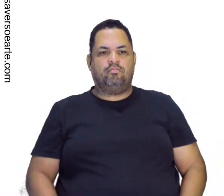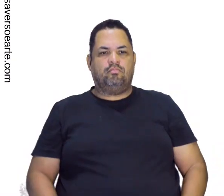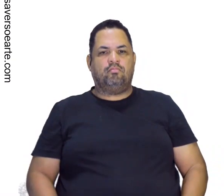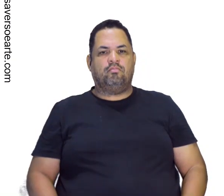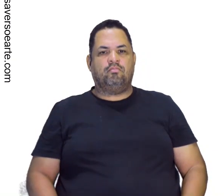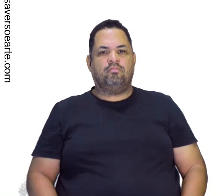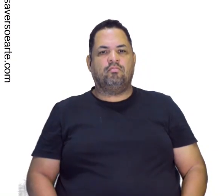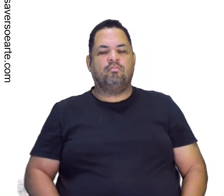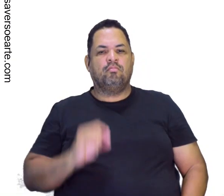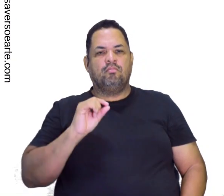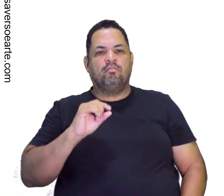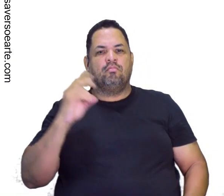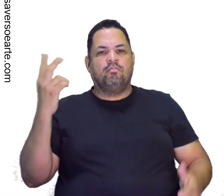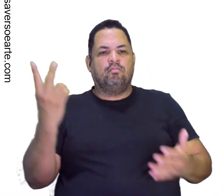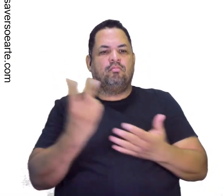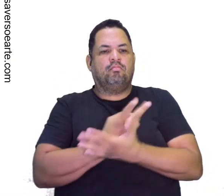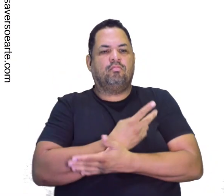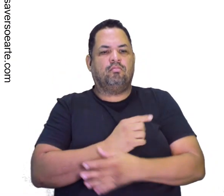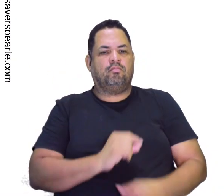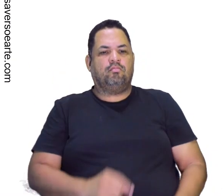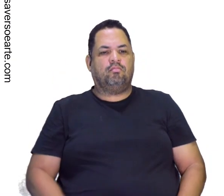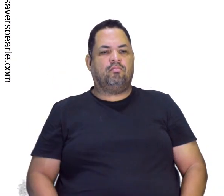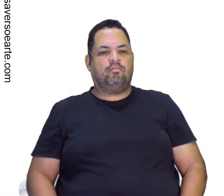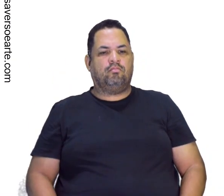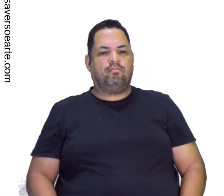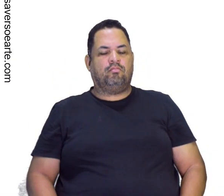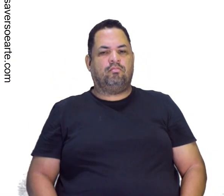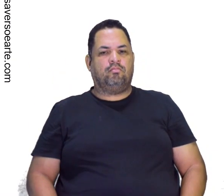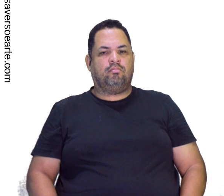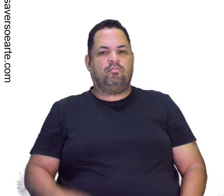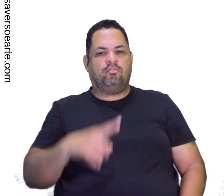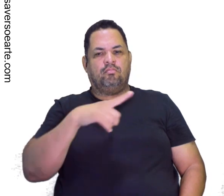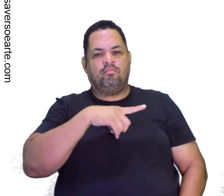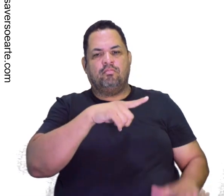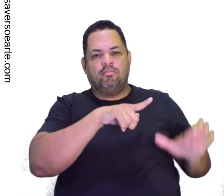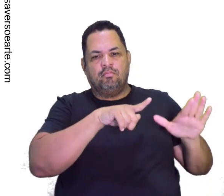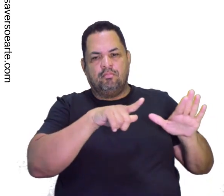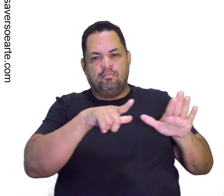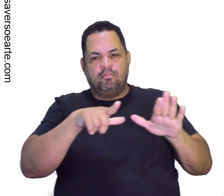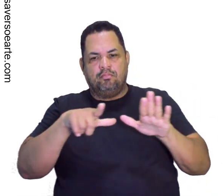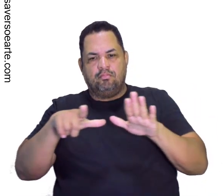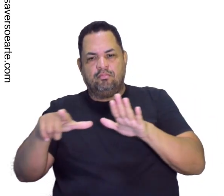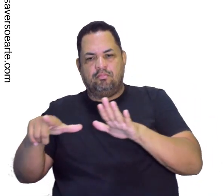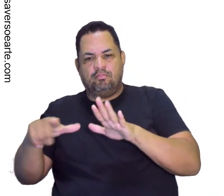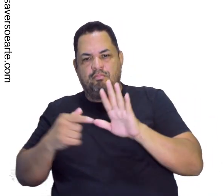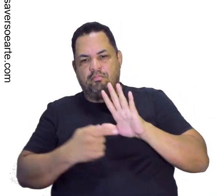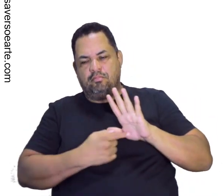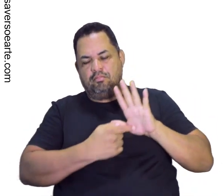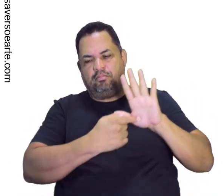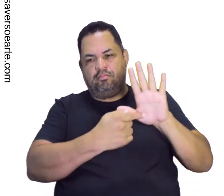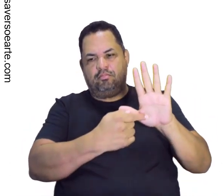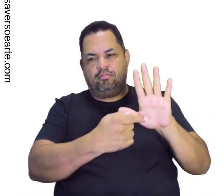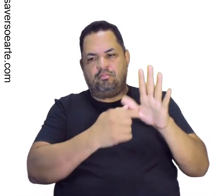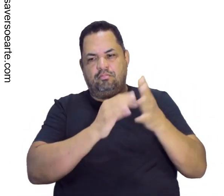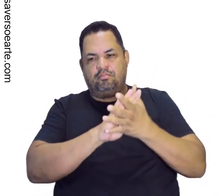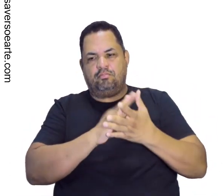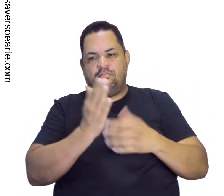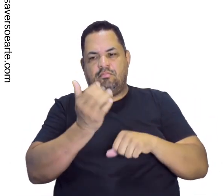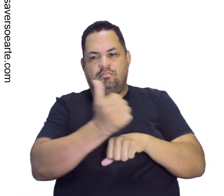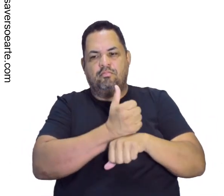então que que aconteceu teve uma semana de apresentações de